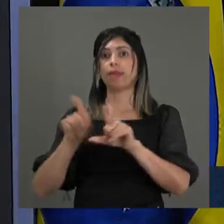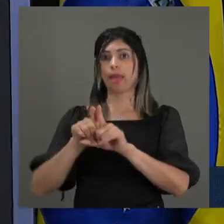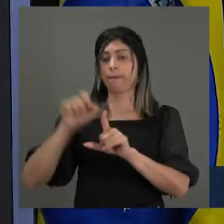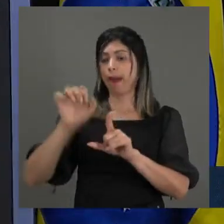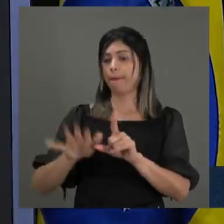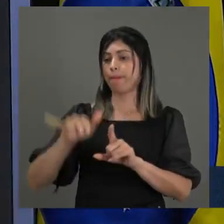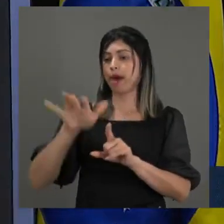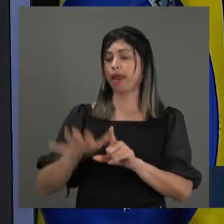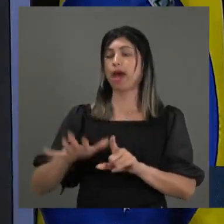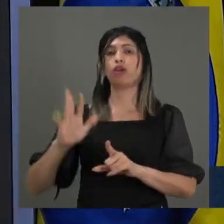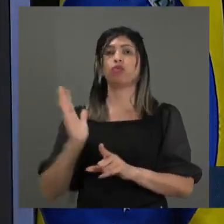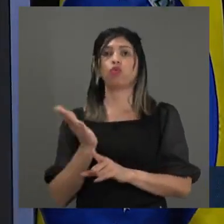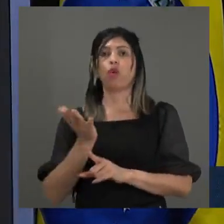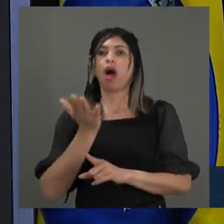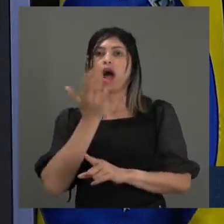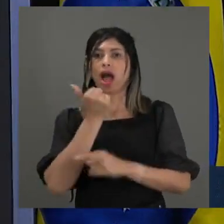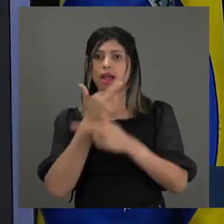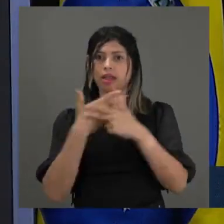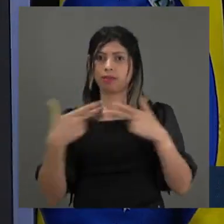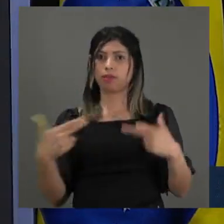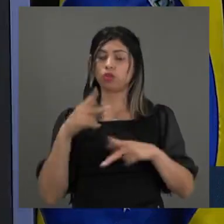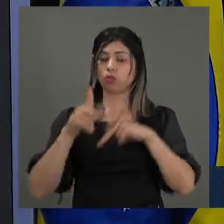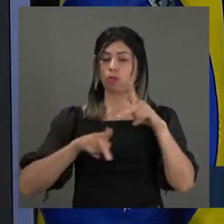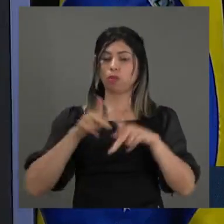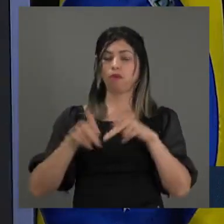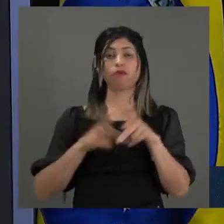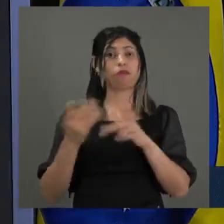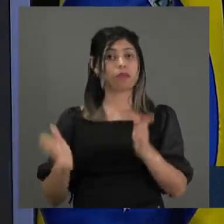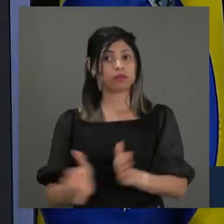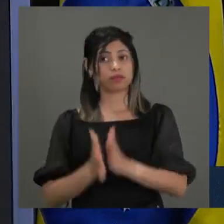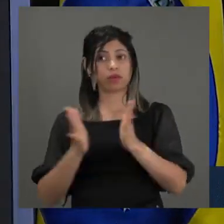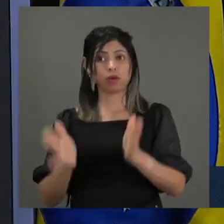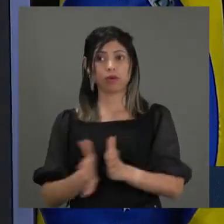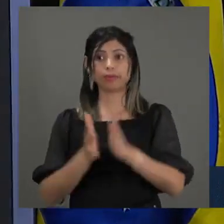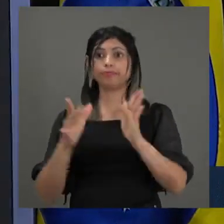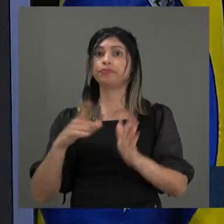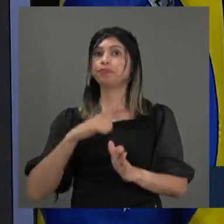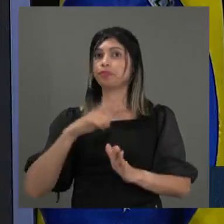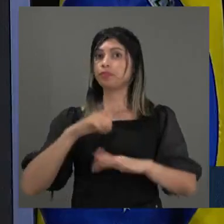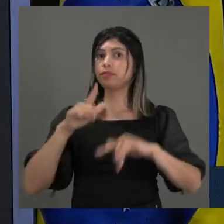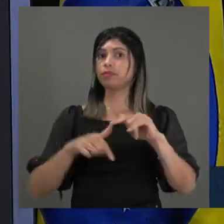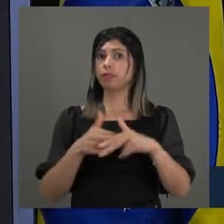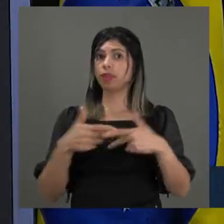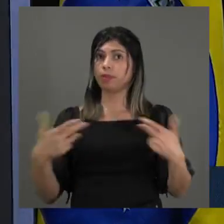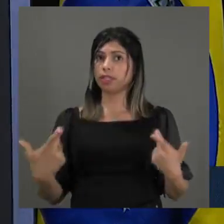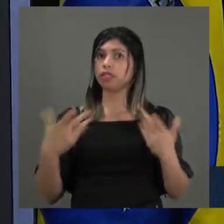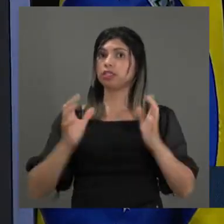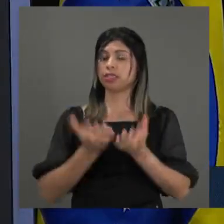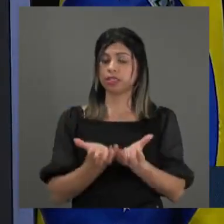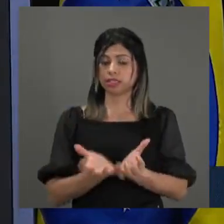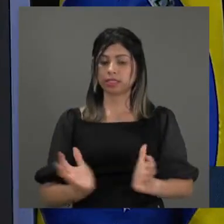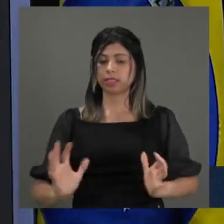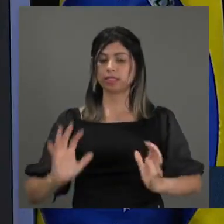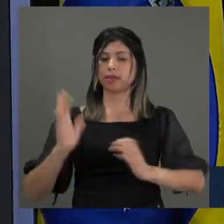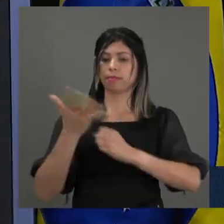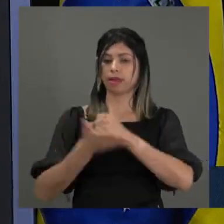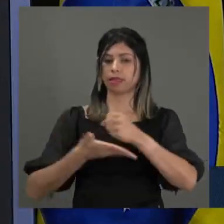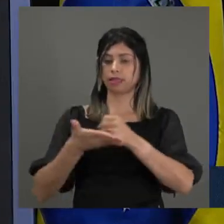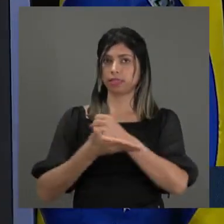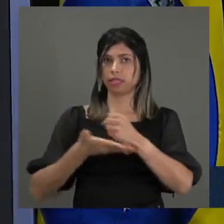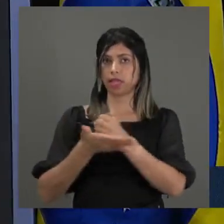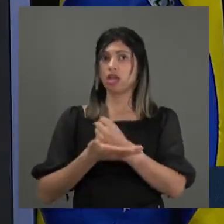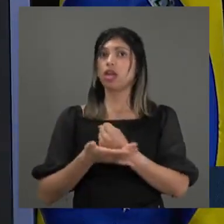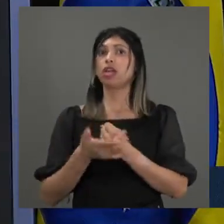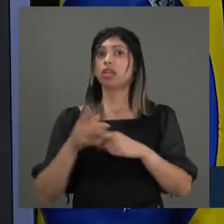de alimentos para a população mais carente, porque passaríamos a produzir produtos da cesta básica com preços bem